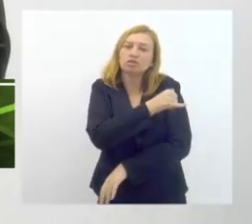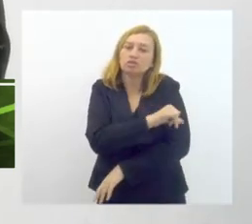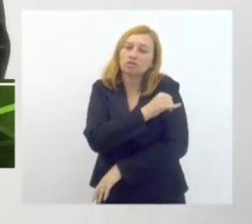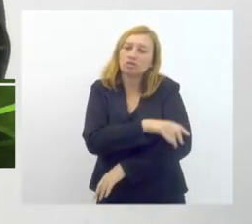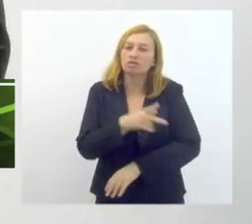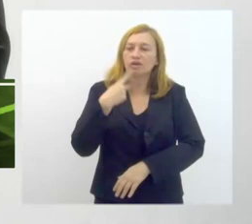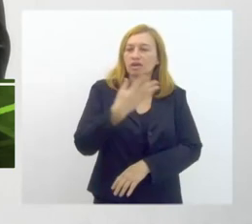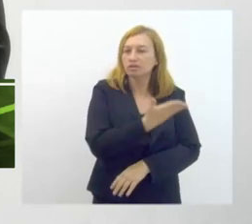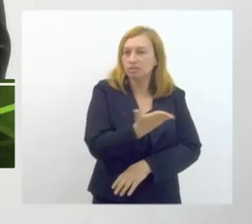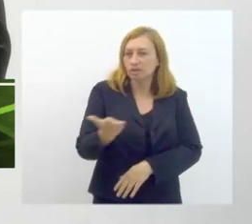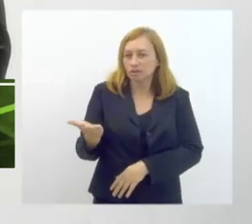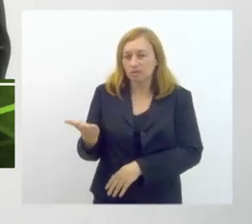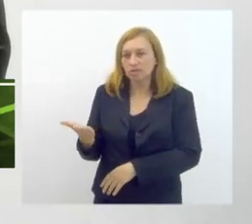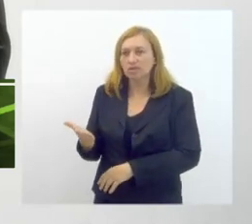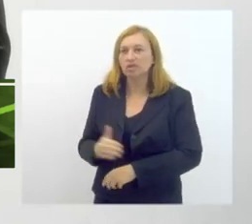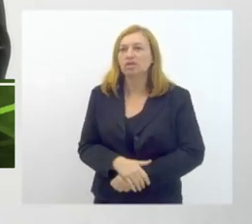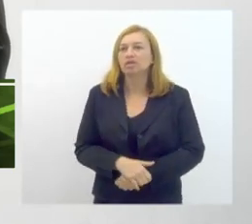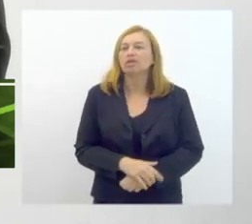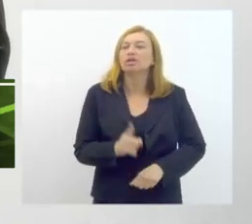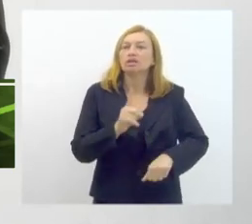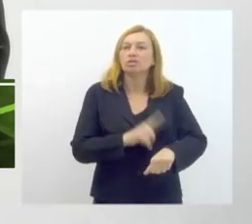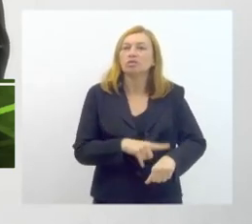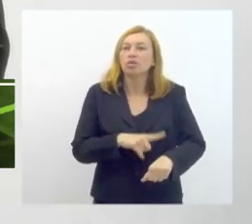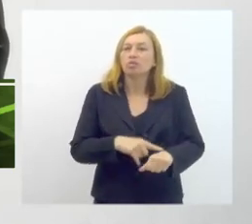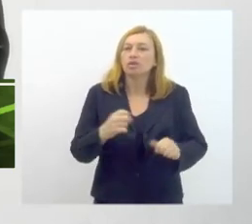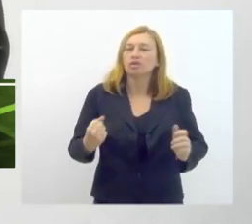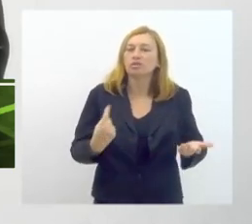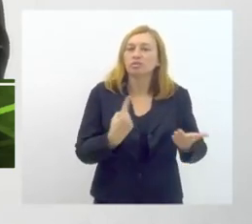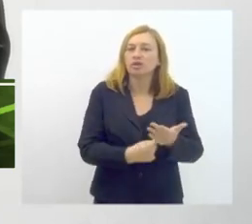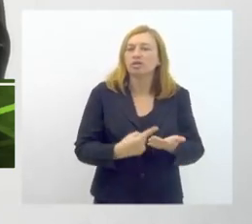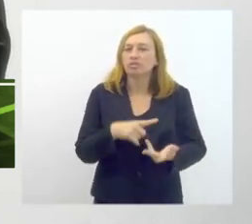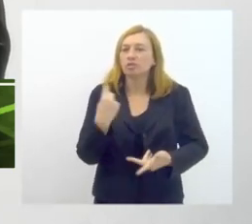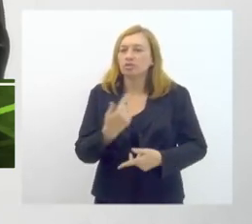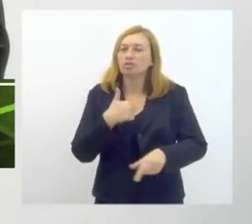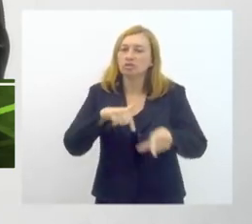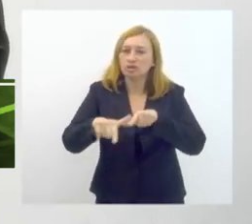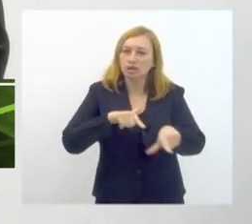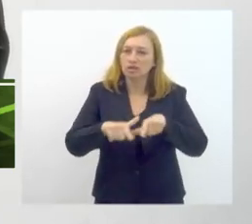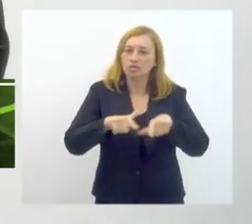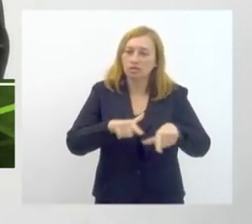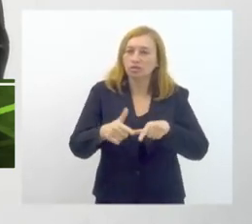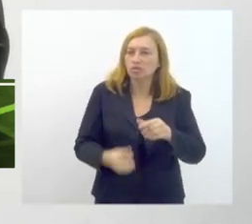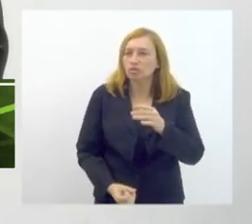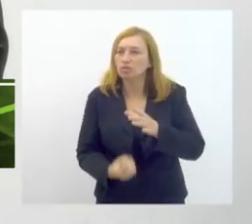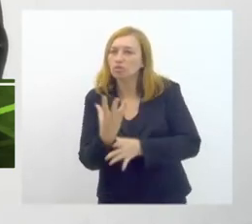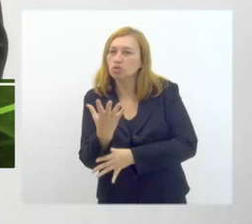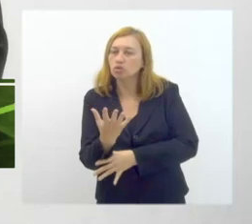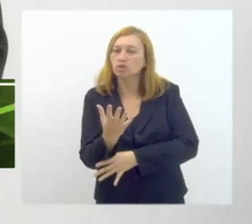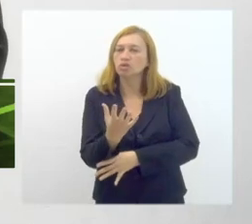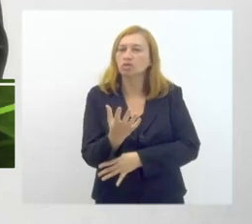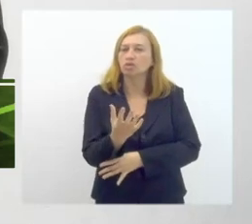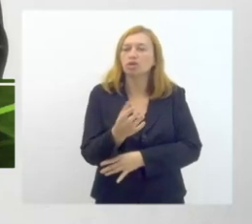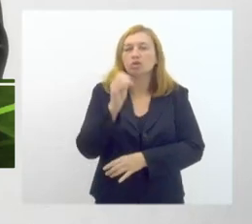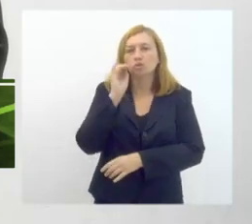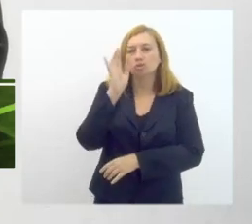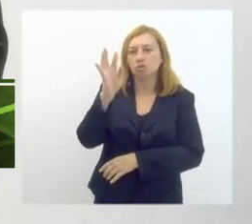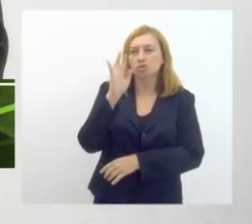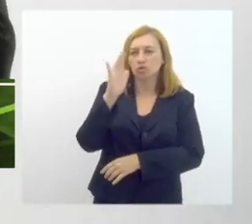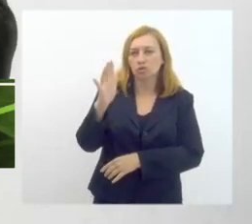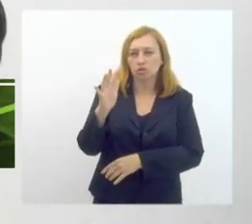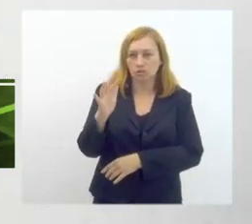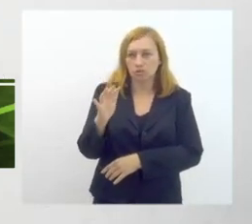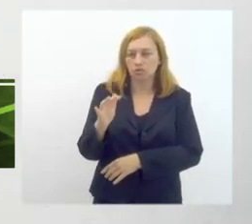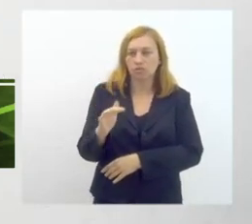aos senhores e senhoras que este é um momento marcante para o nosso trabalho, construindo assim um sonho chamado